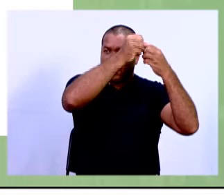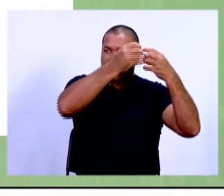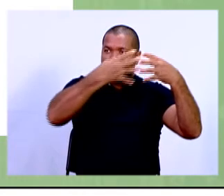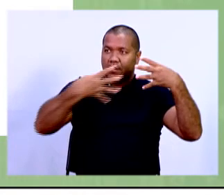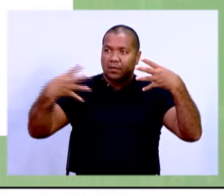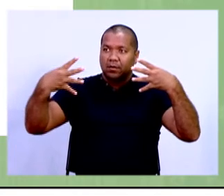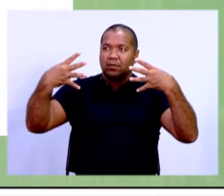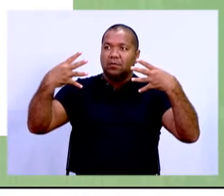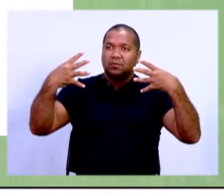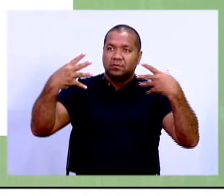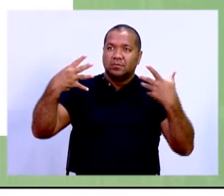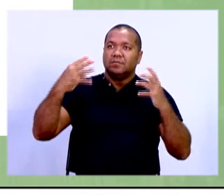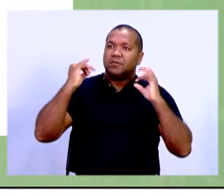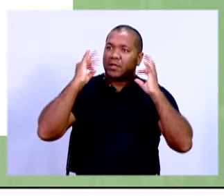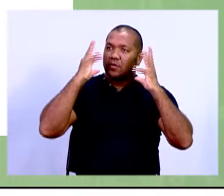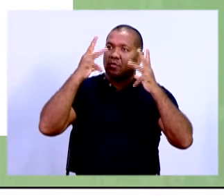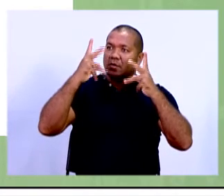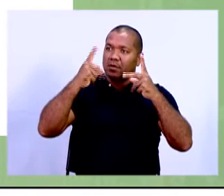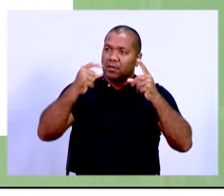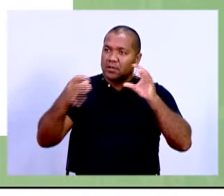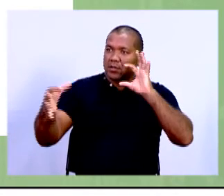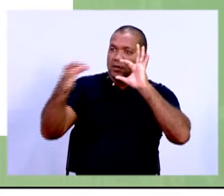tenham esses